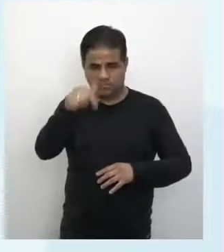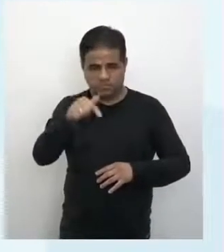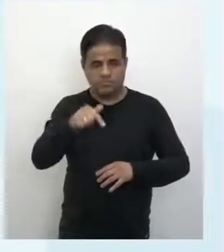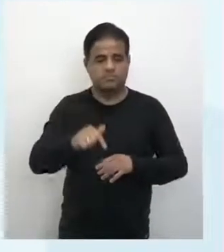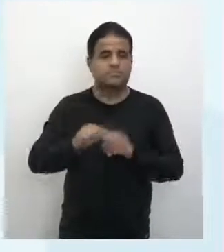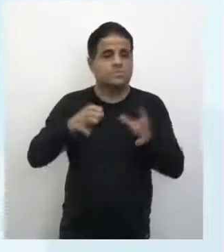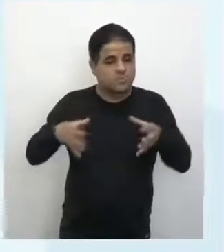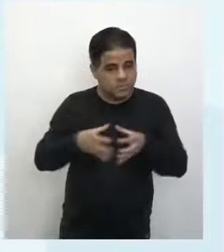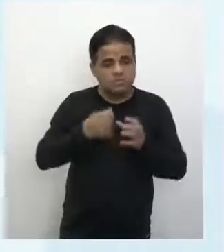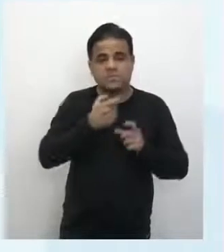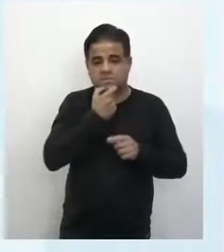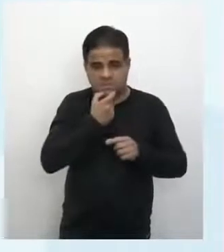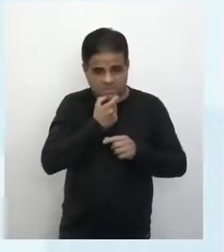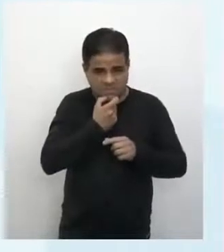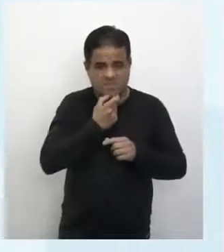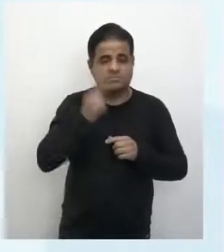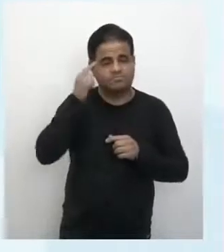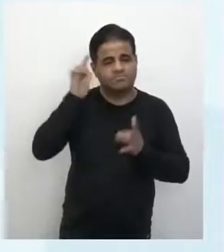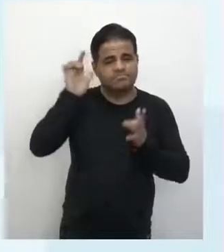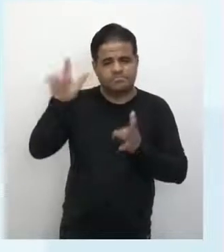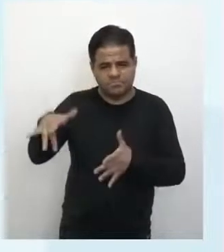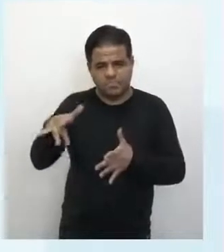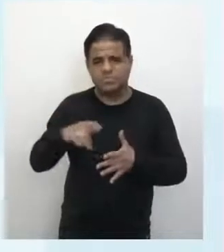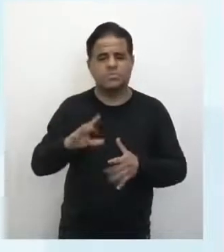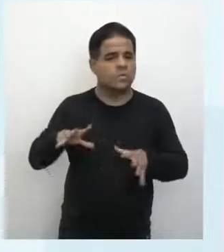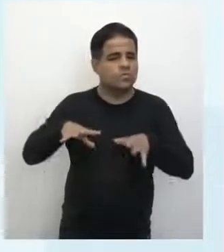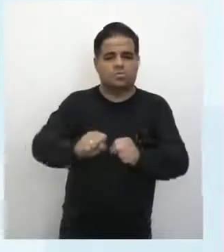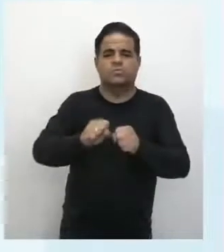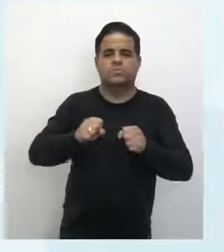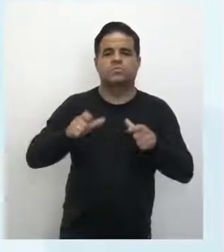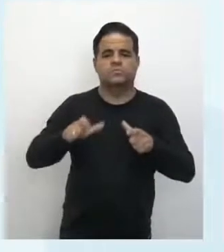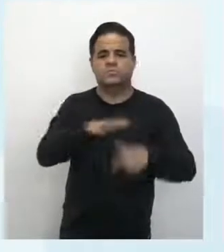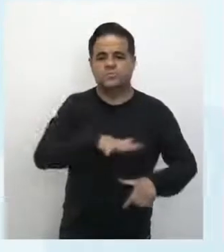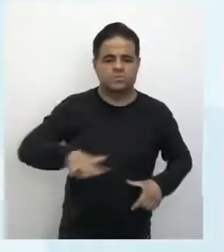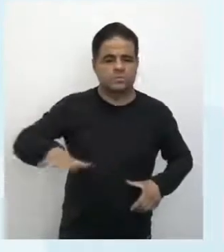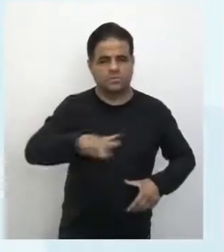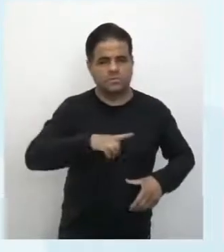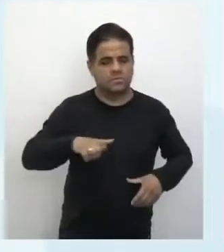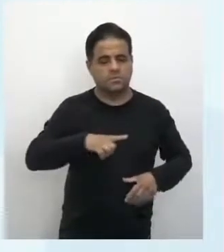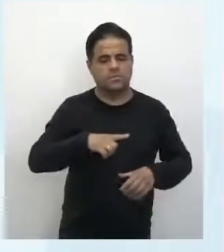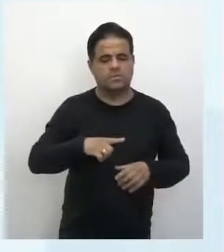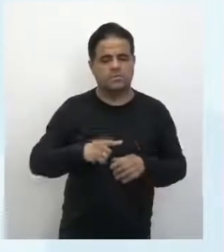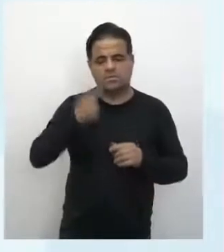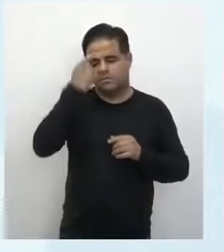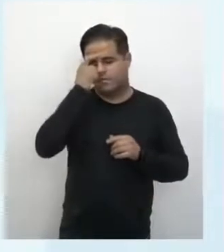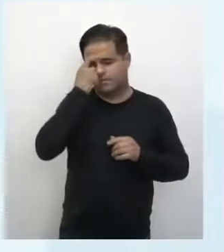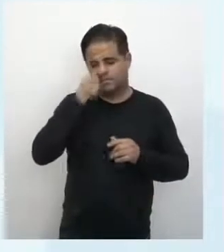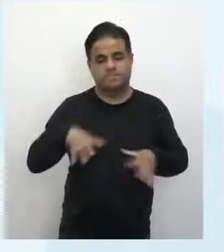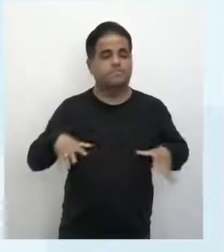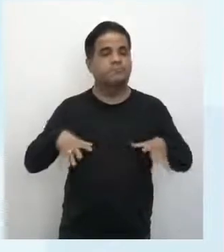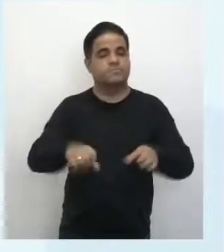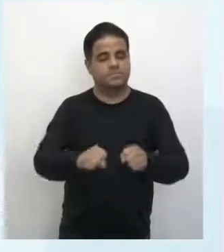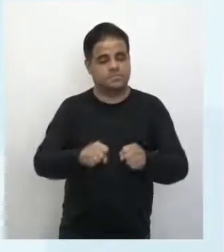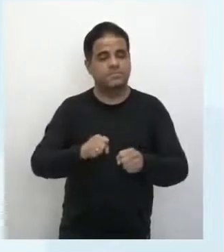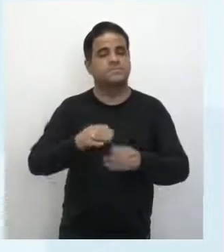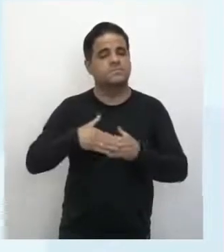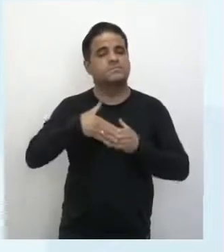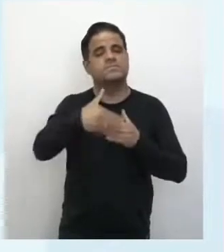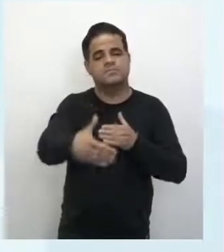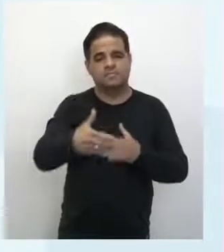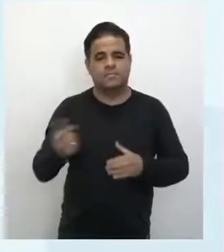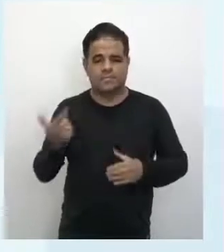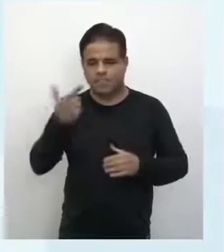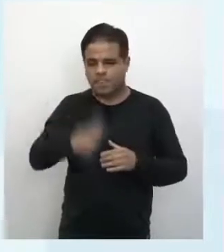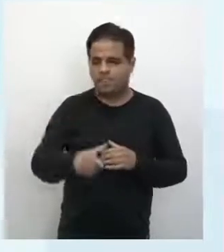ingleses deixaram, né, de colonizar essa região, né, a Índia tomou posse, mas aí tem aí, né,